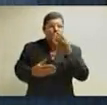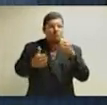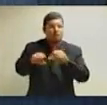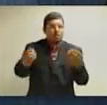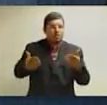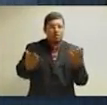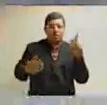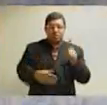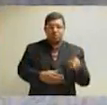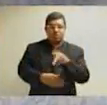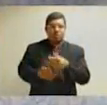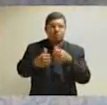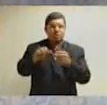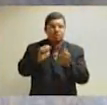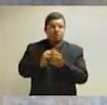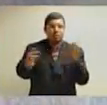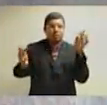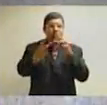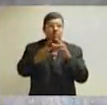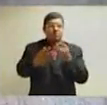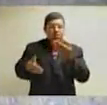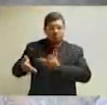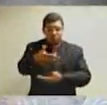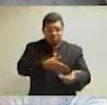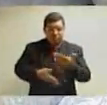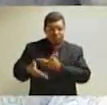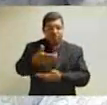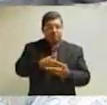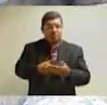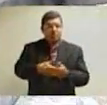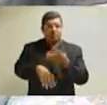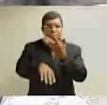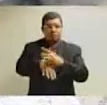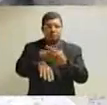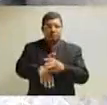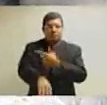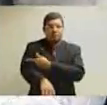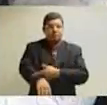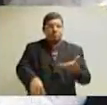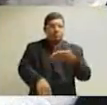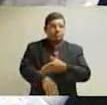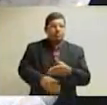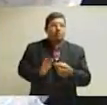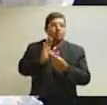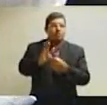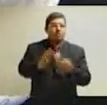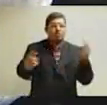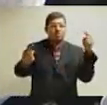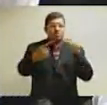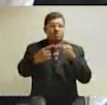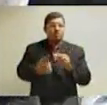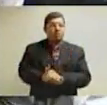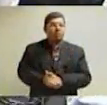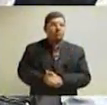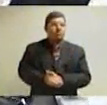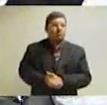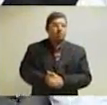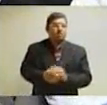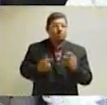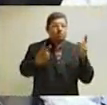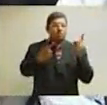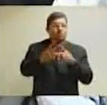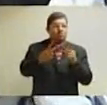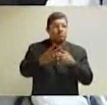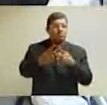bem-estar do professor está diretamente relacionado com a qualidade da educação prestada lá na ponta.